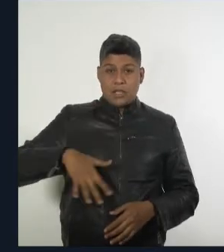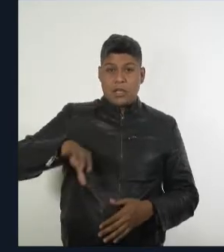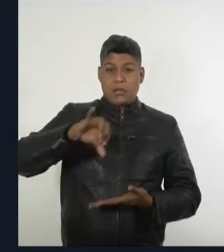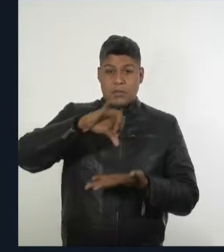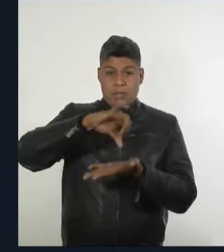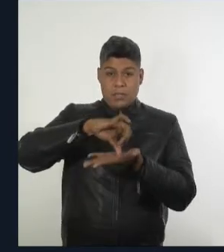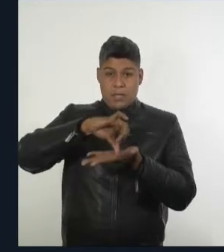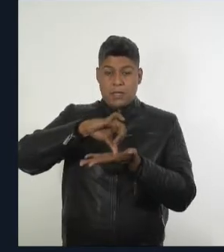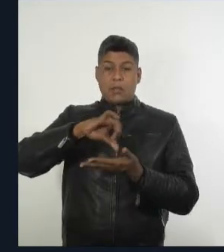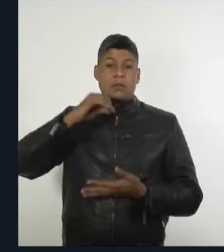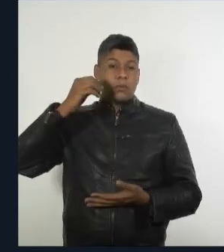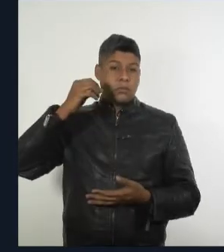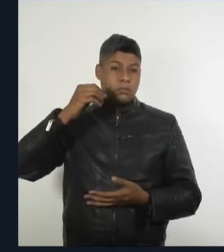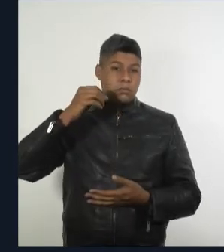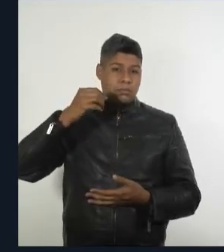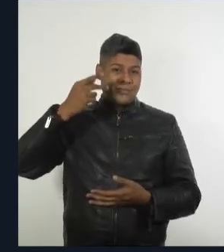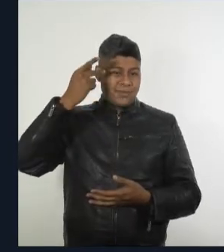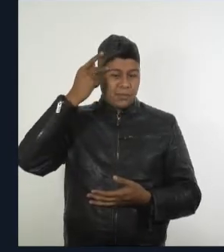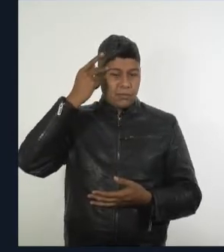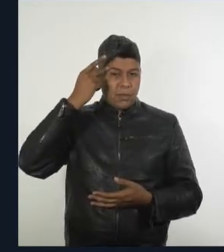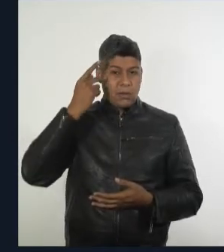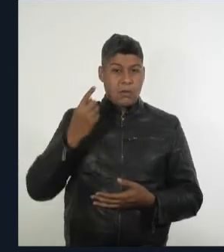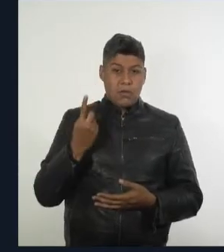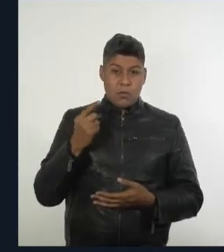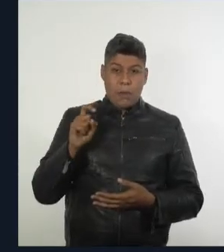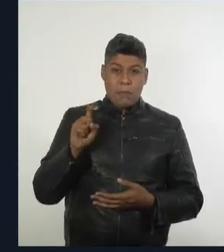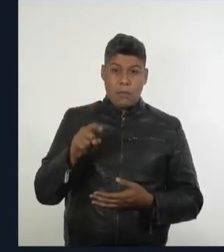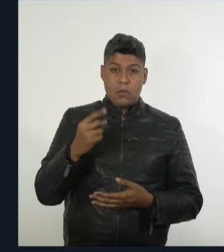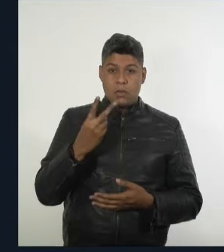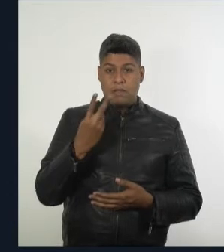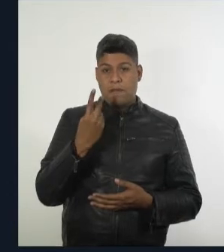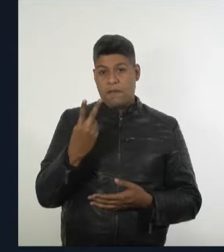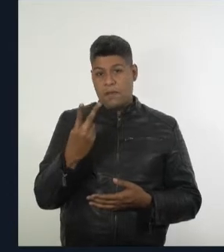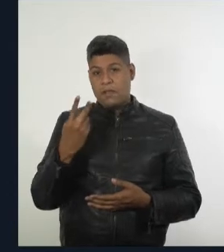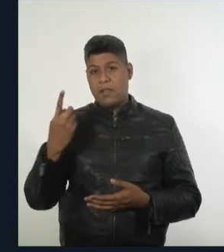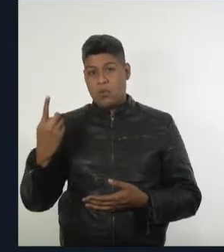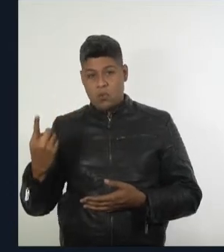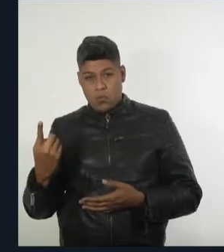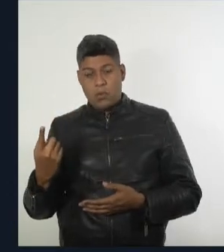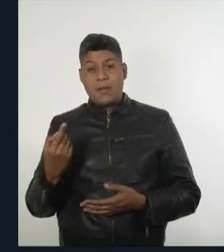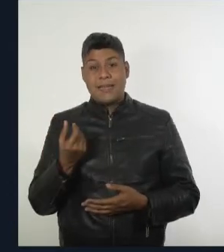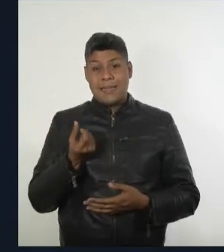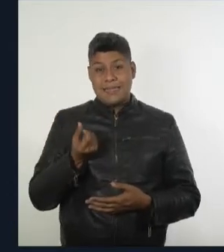central da cidade, foram 1.221 ações, abordadas